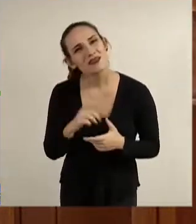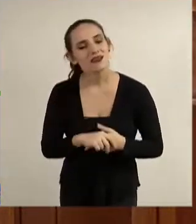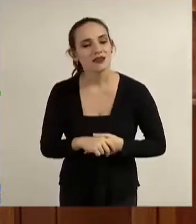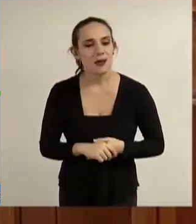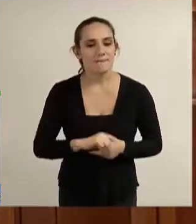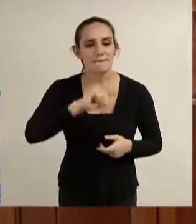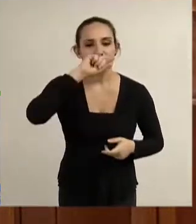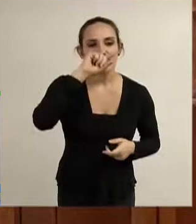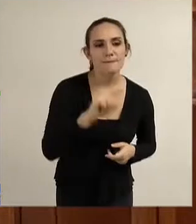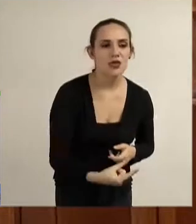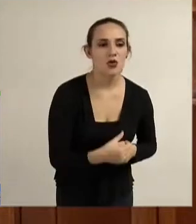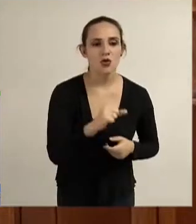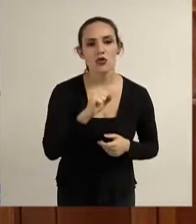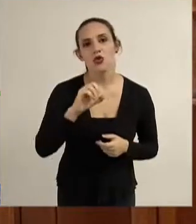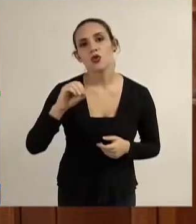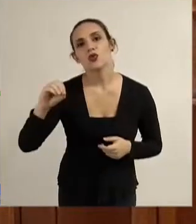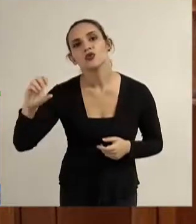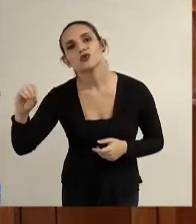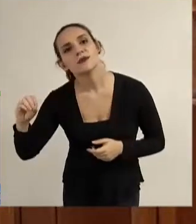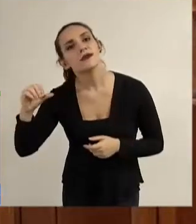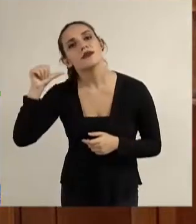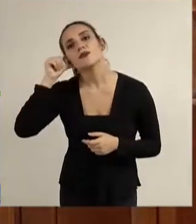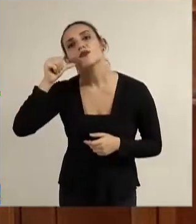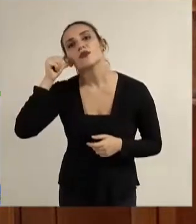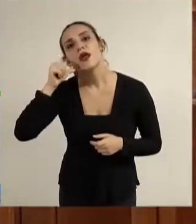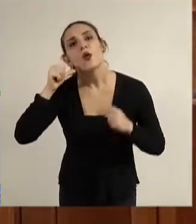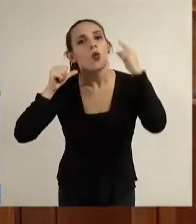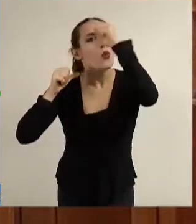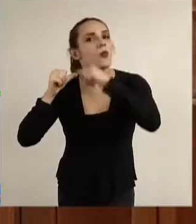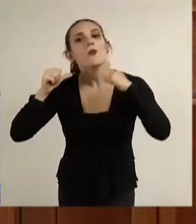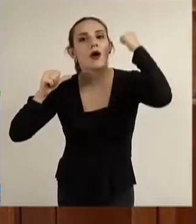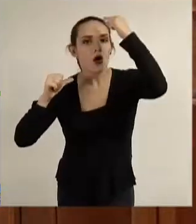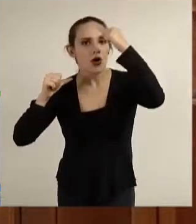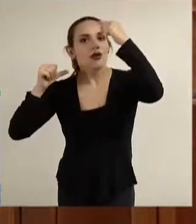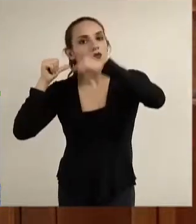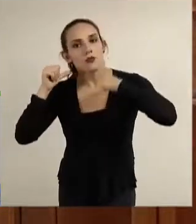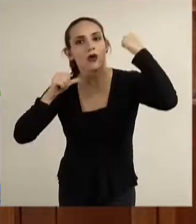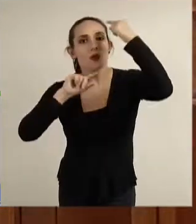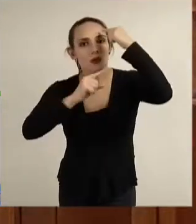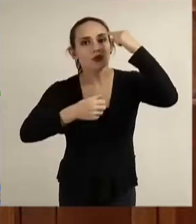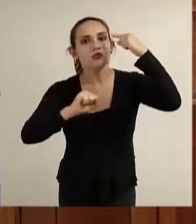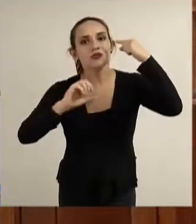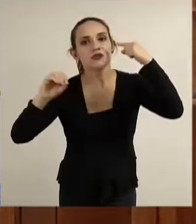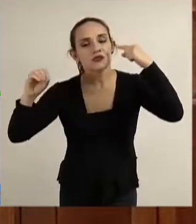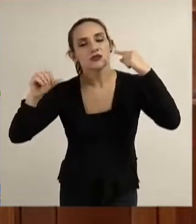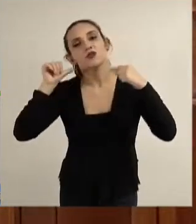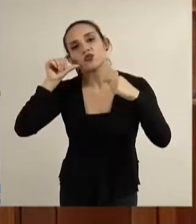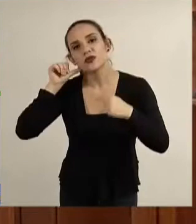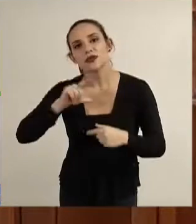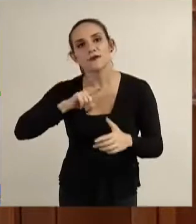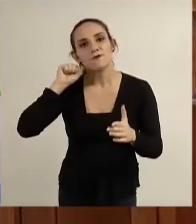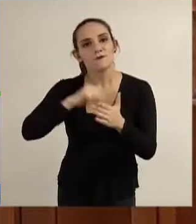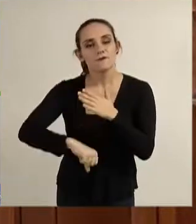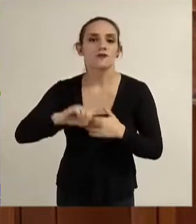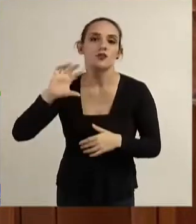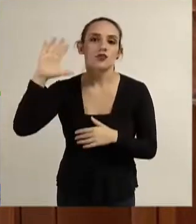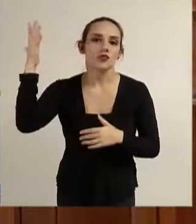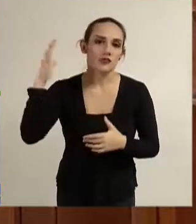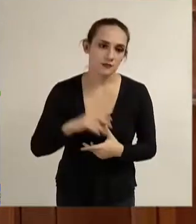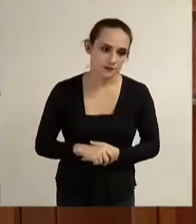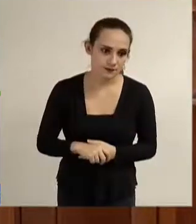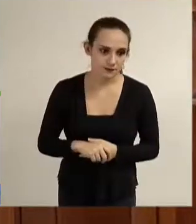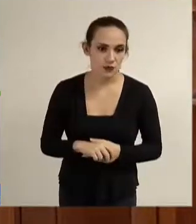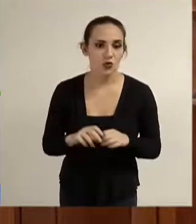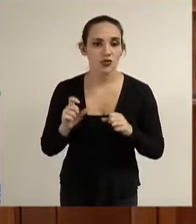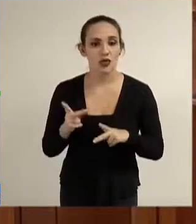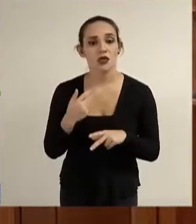1.830 pesquisa agora, de dia 4 e 5 de fevereiro. E aí, conversando com a